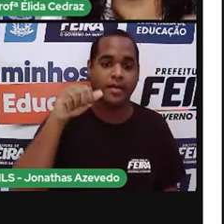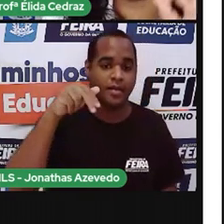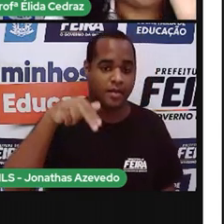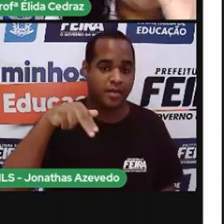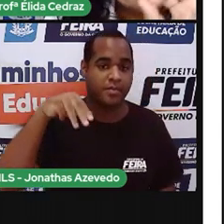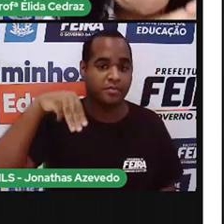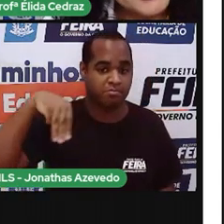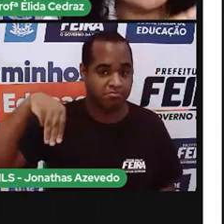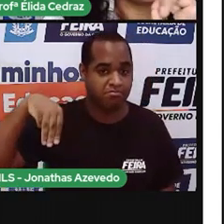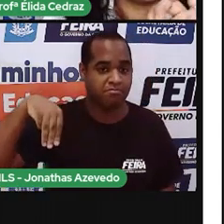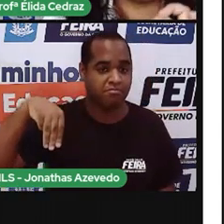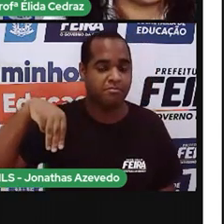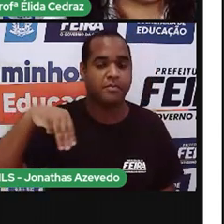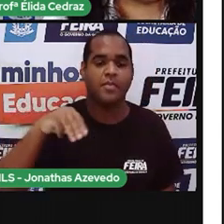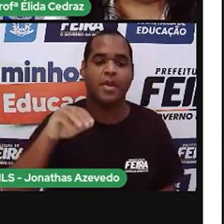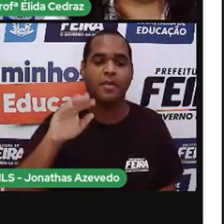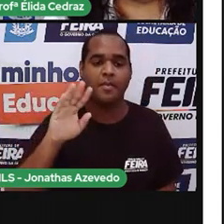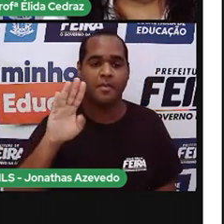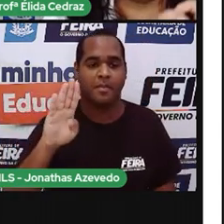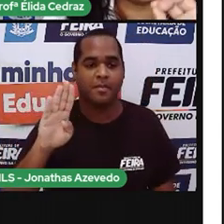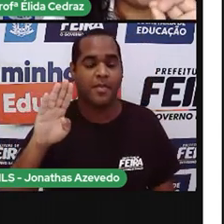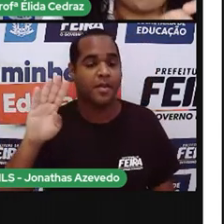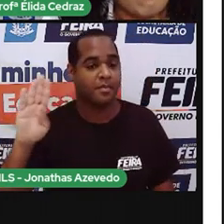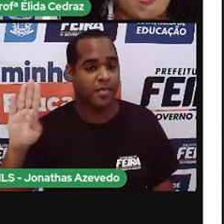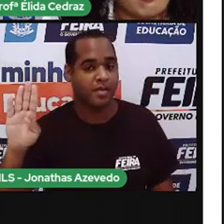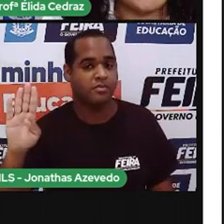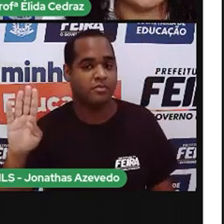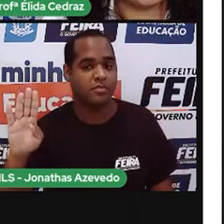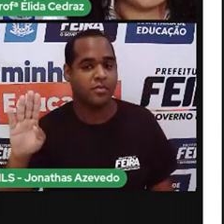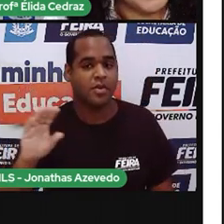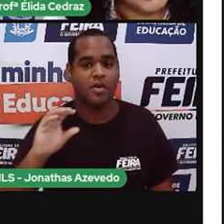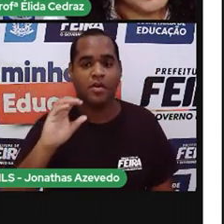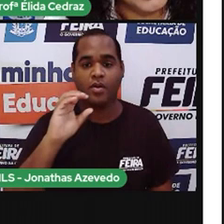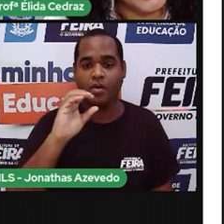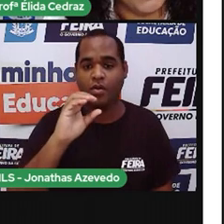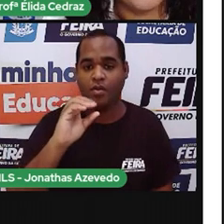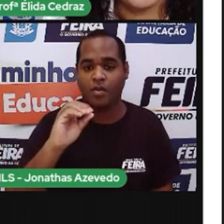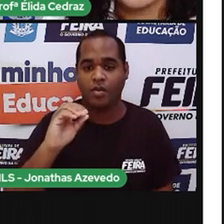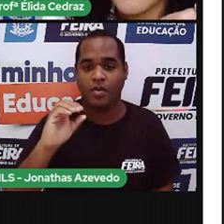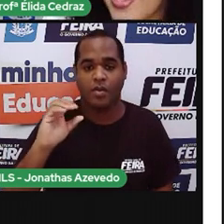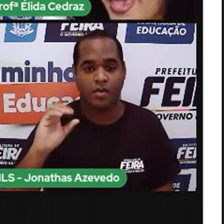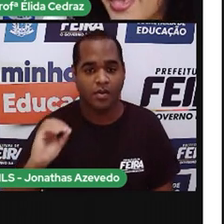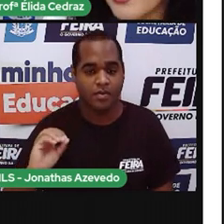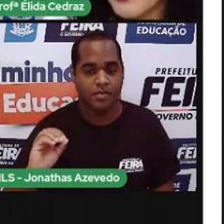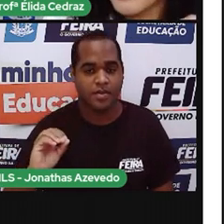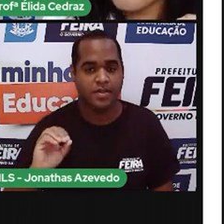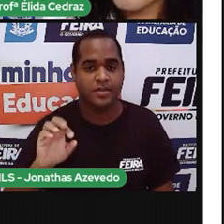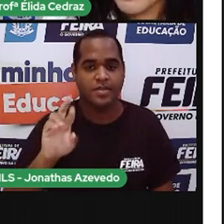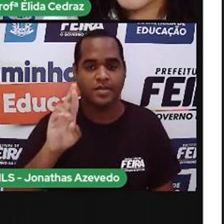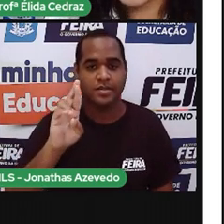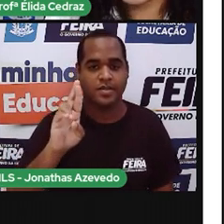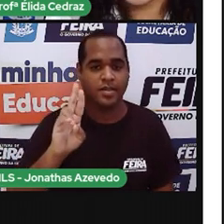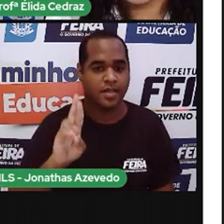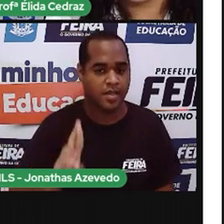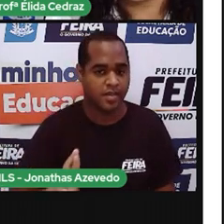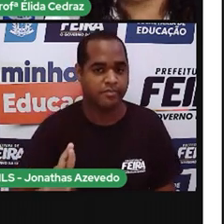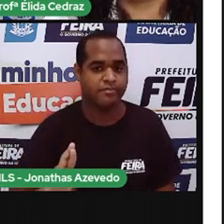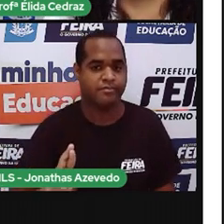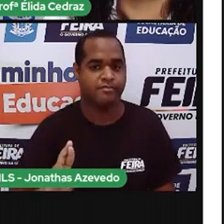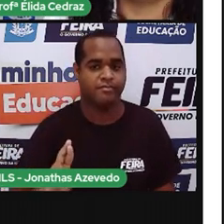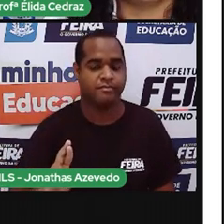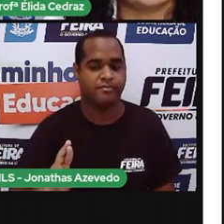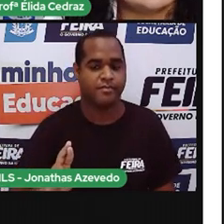de M, B embaixo de B, O embaixo de O, R embaixo de